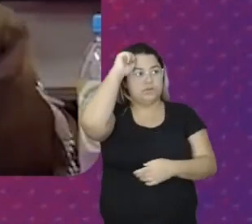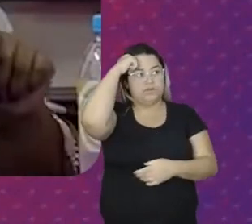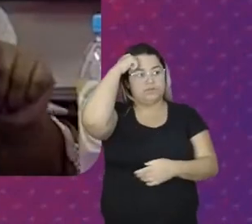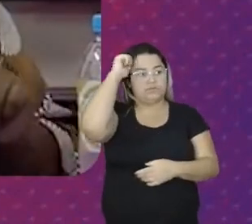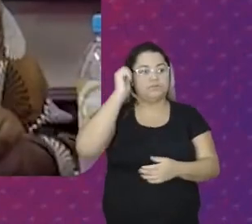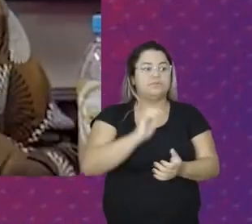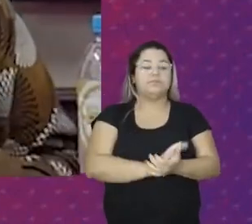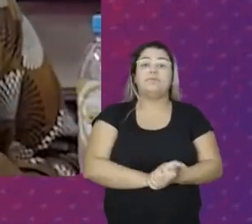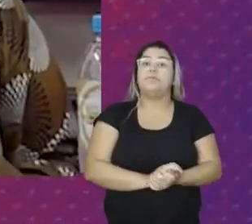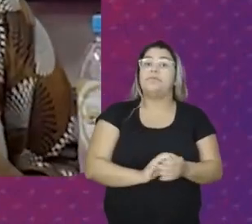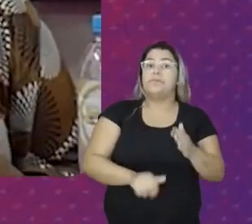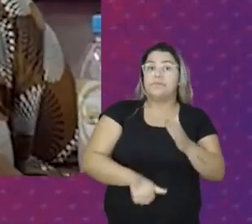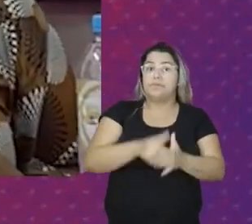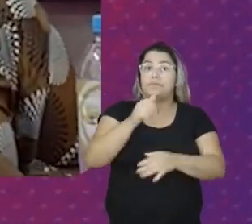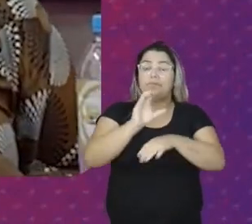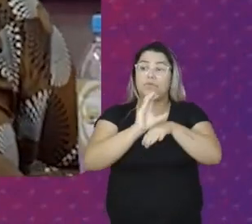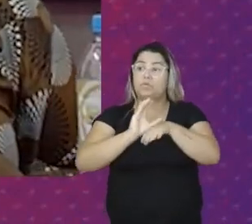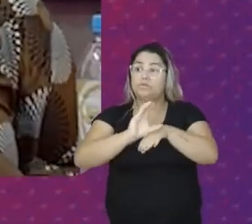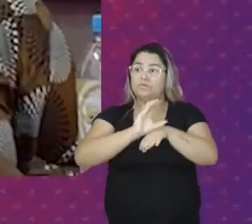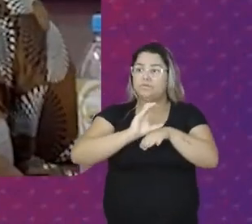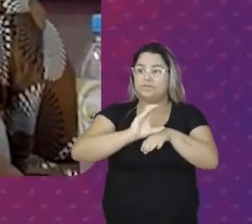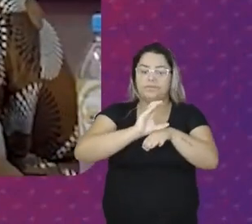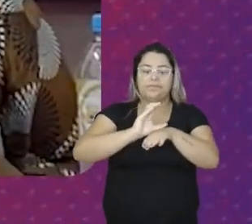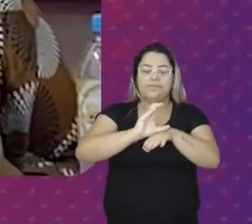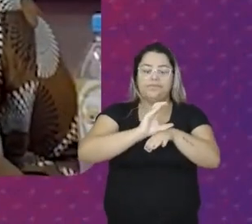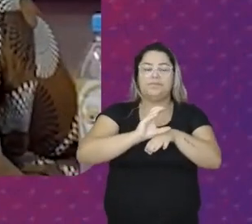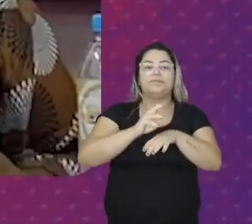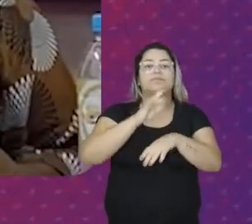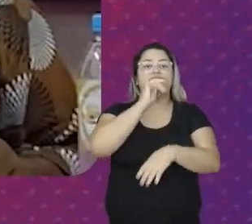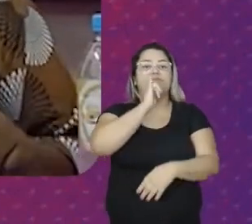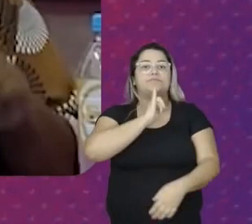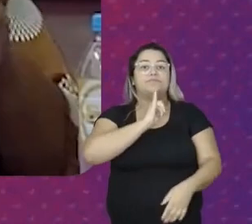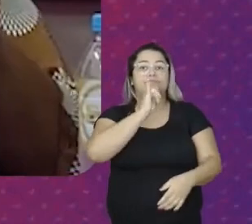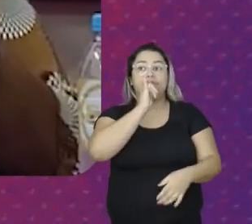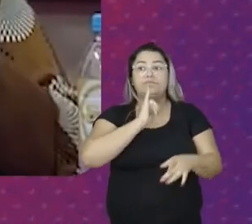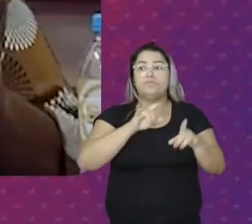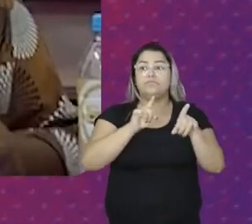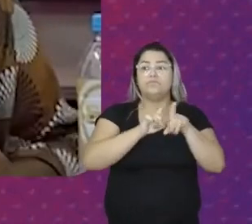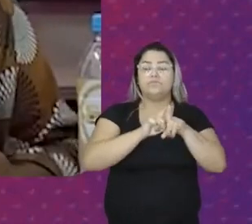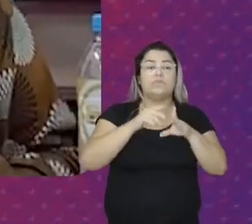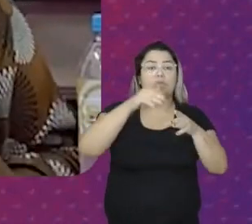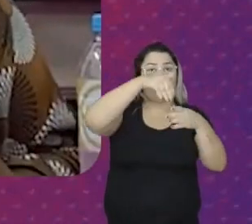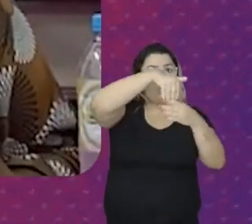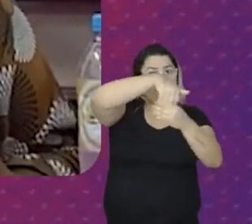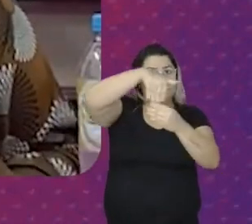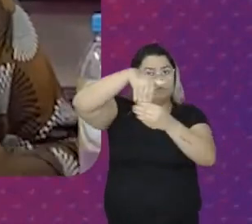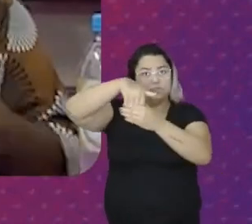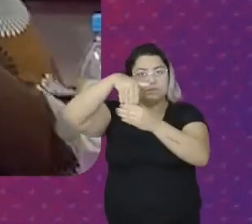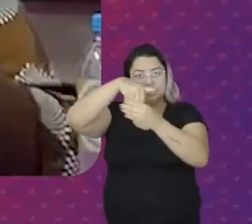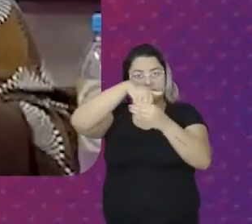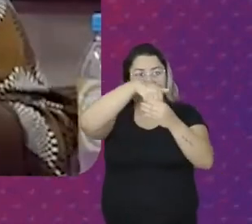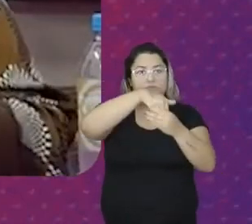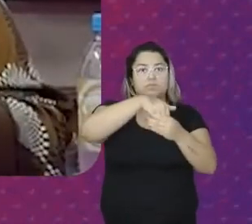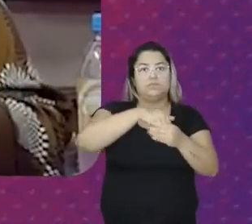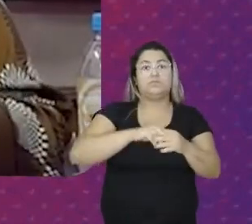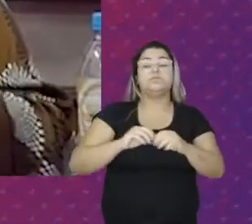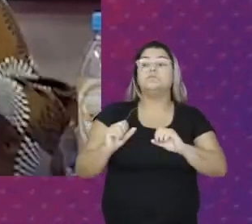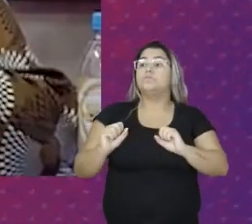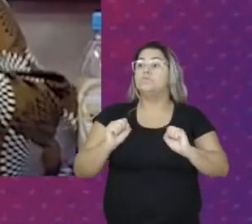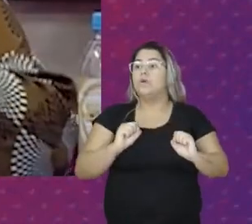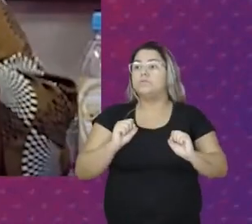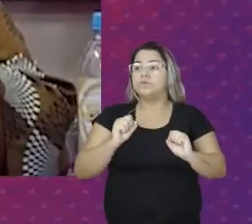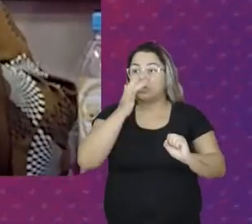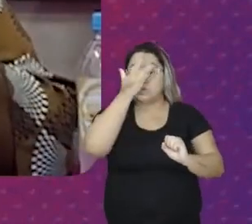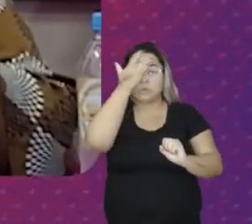A primeira Constituição da República Brasileira, por exemplo, do ponto de vista do voto, só podia